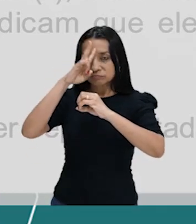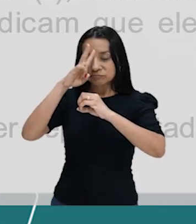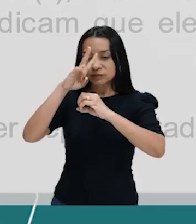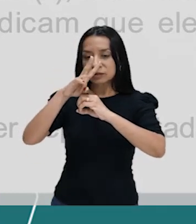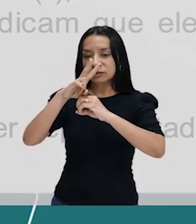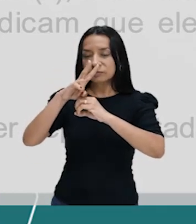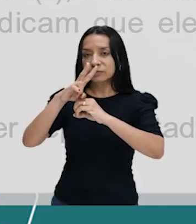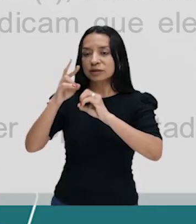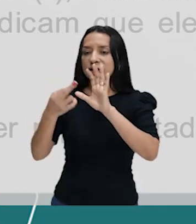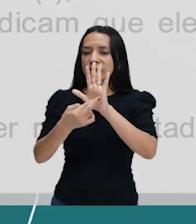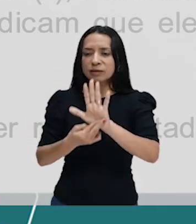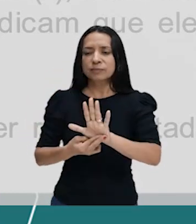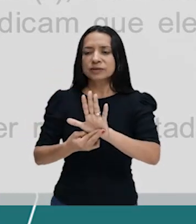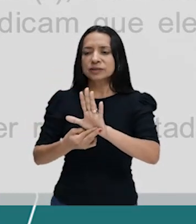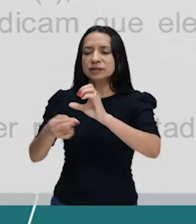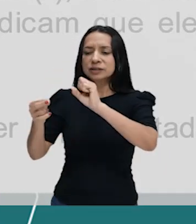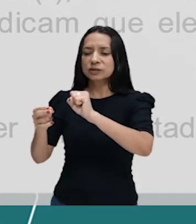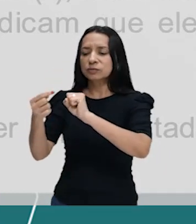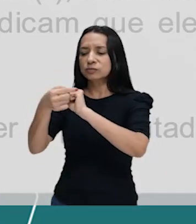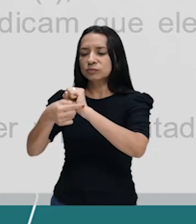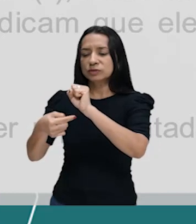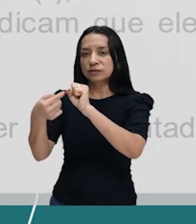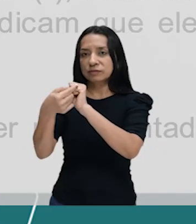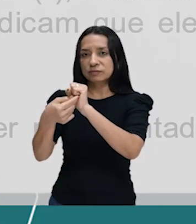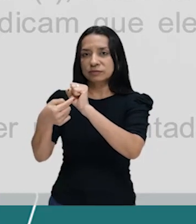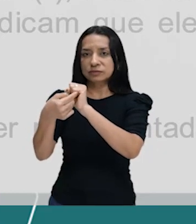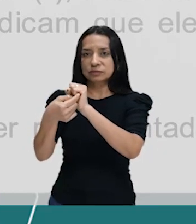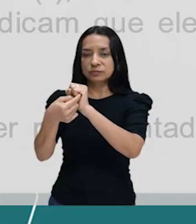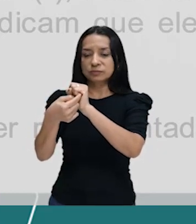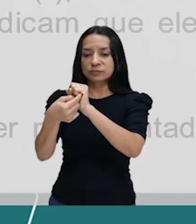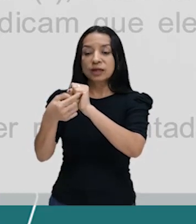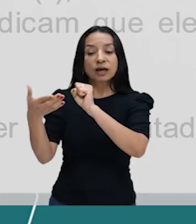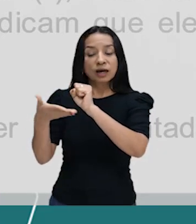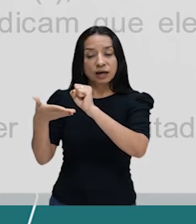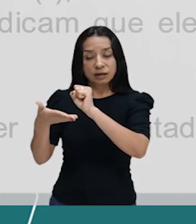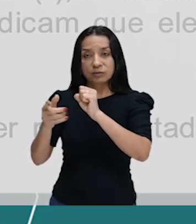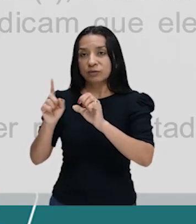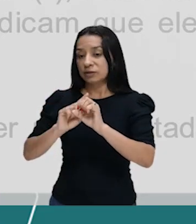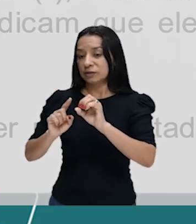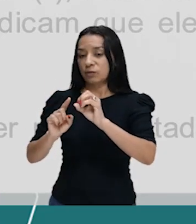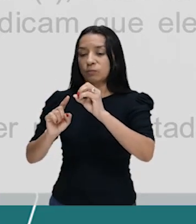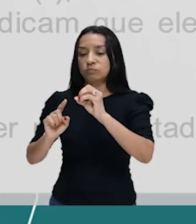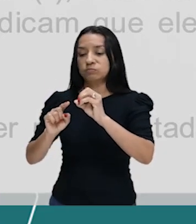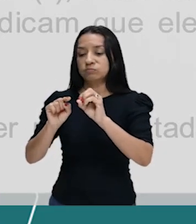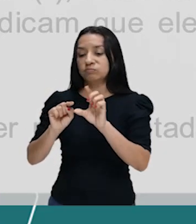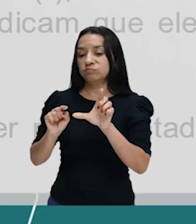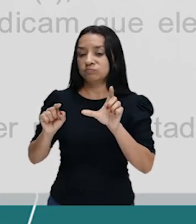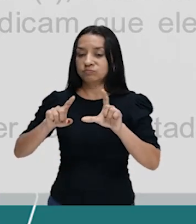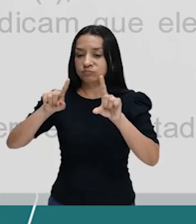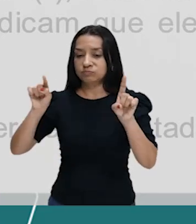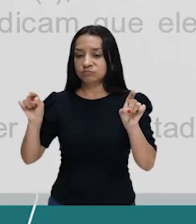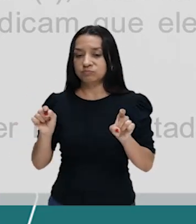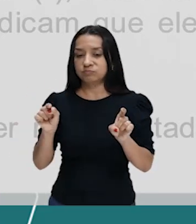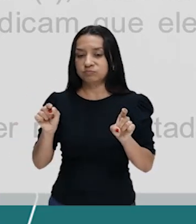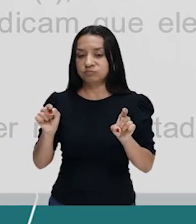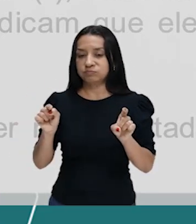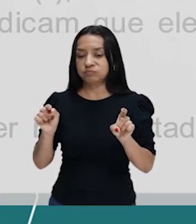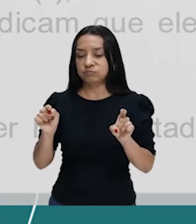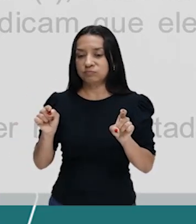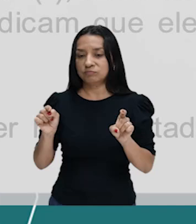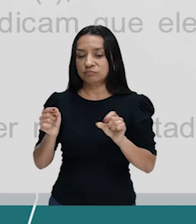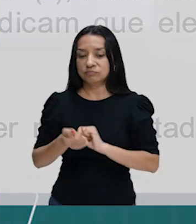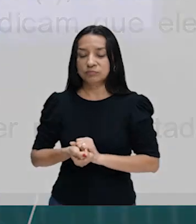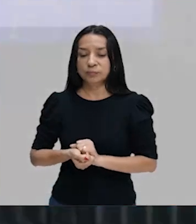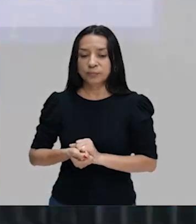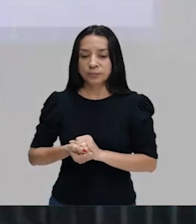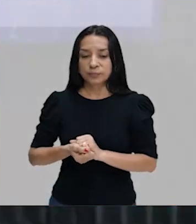intervalo fechado, tá? Era aparecendo caixinha, nesse caso aqui, ó, a caixinha está virada para fora. Então, nesse caso aqui, ó, intervalo